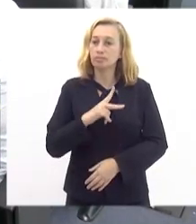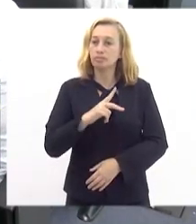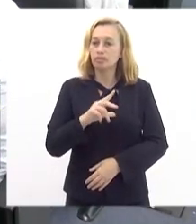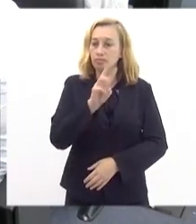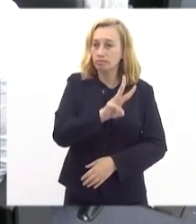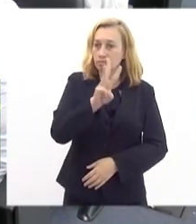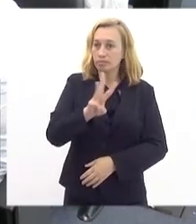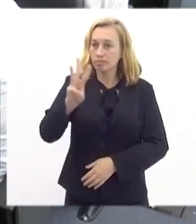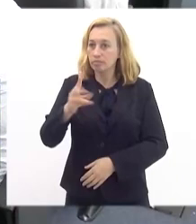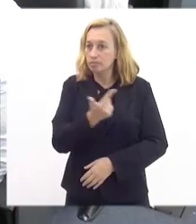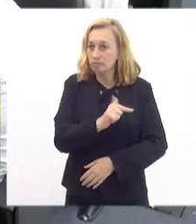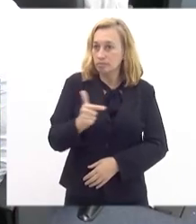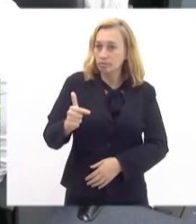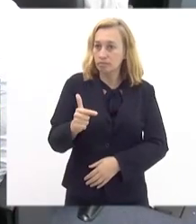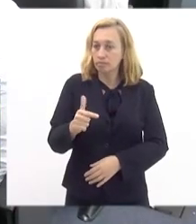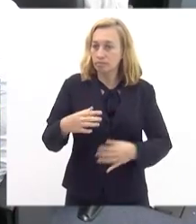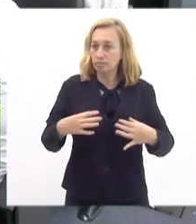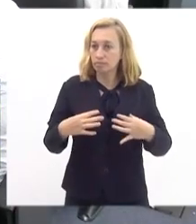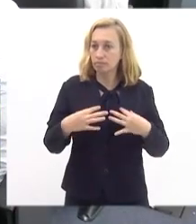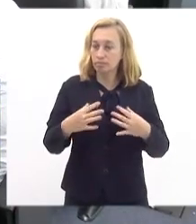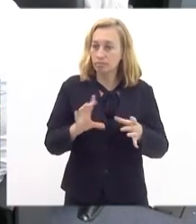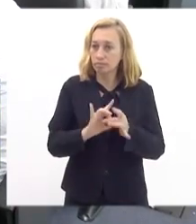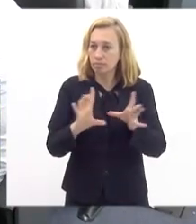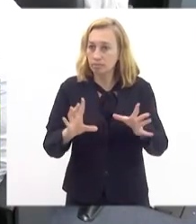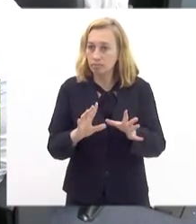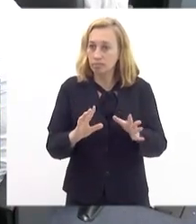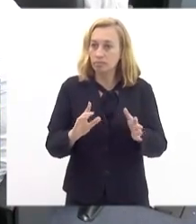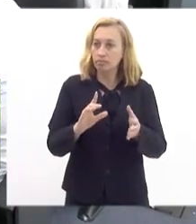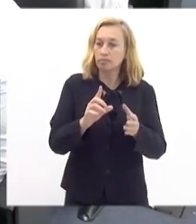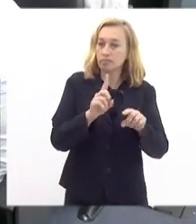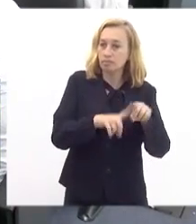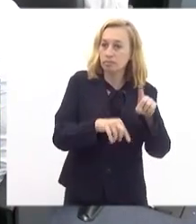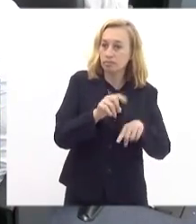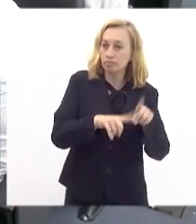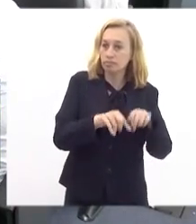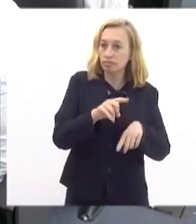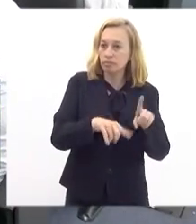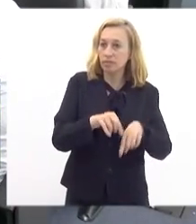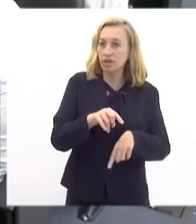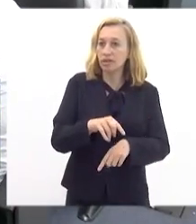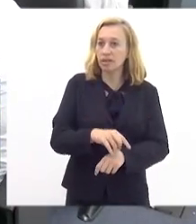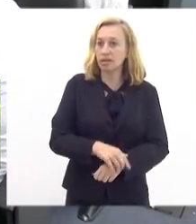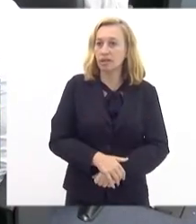site do Inea não tem disponibilidade desses materiais